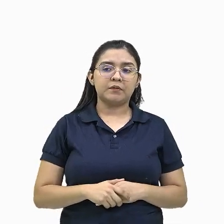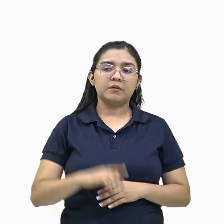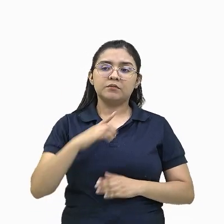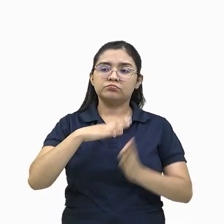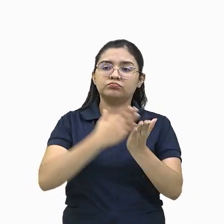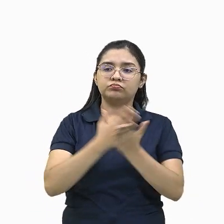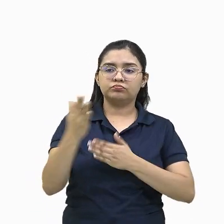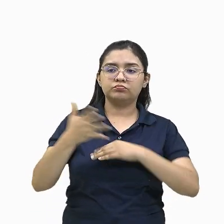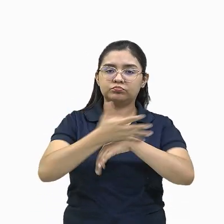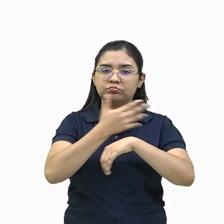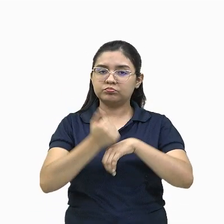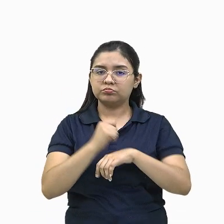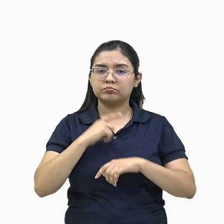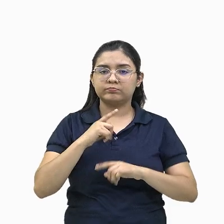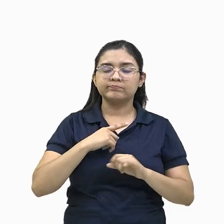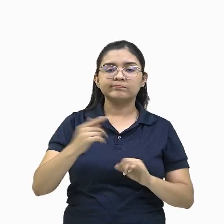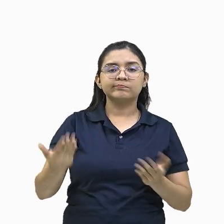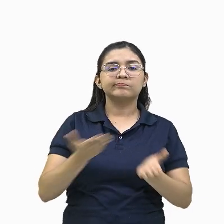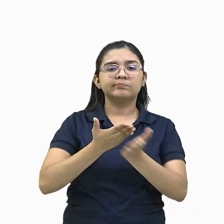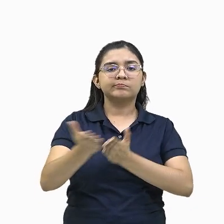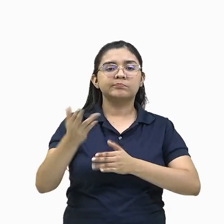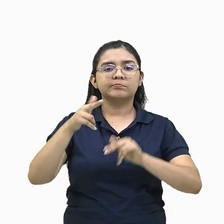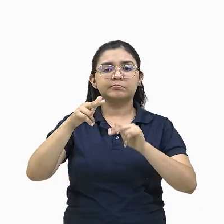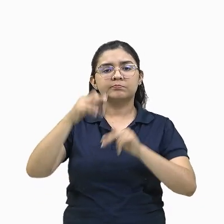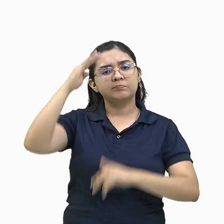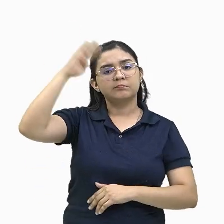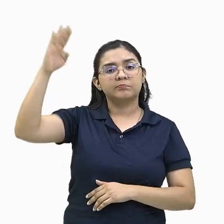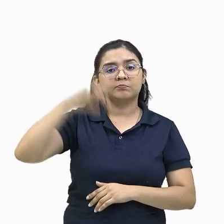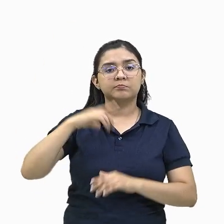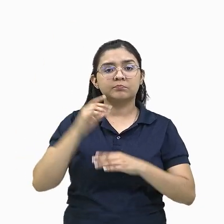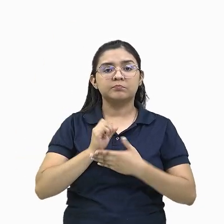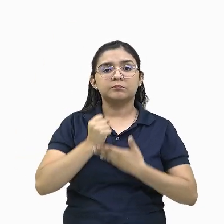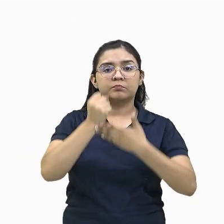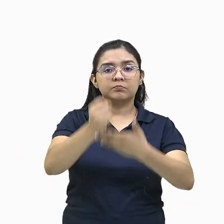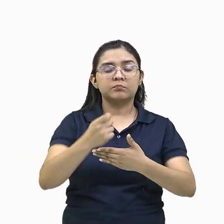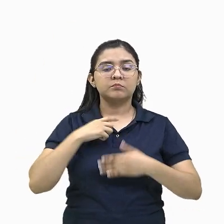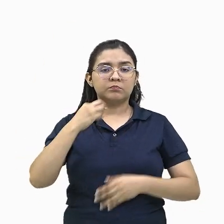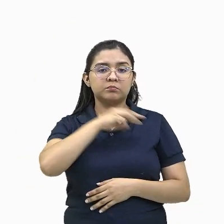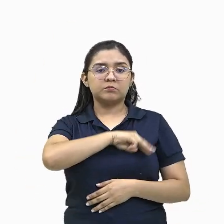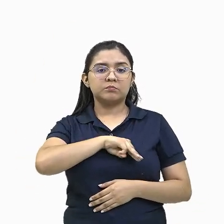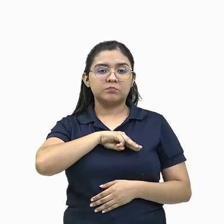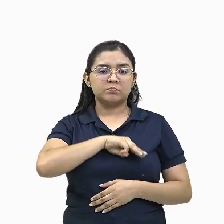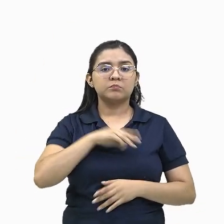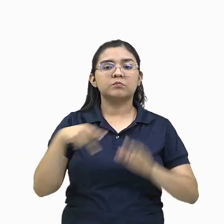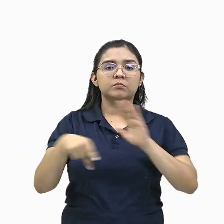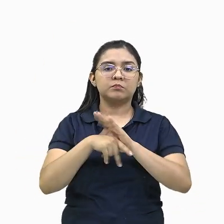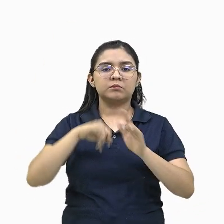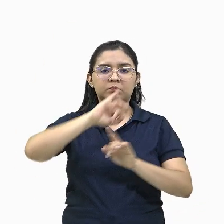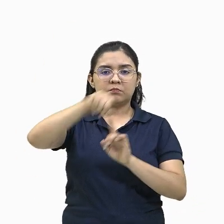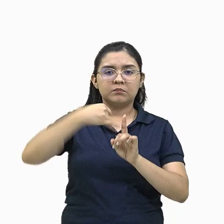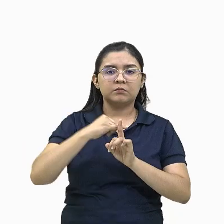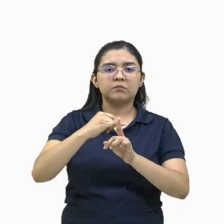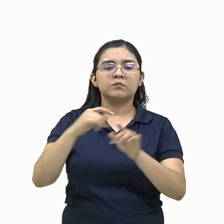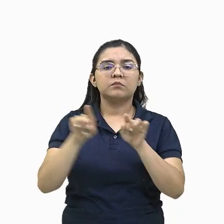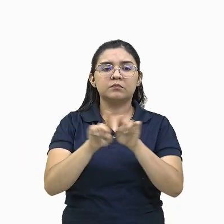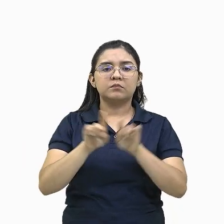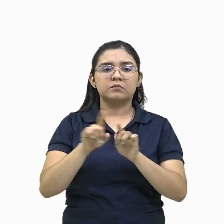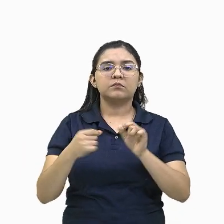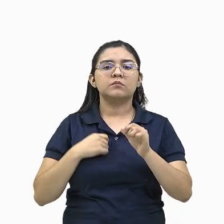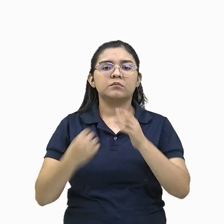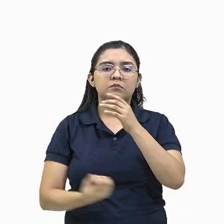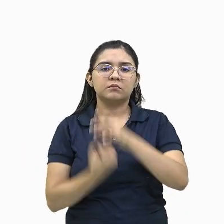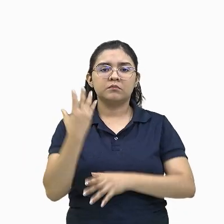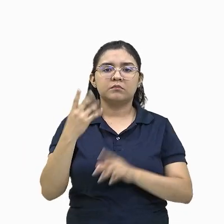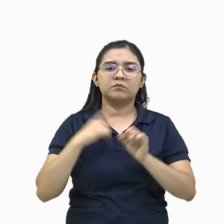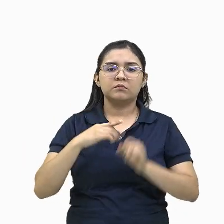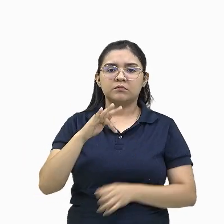dessa colonização vai se dar principalmente com a ajuda de quem? Das missões jesuítas e a fundação das fortalezas.